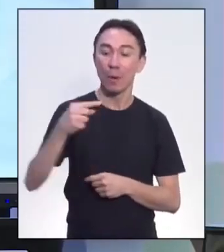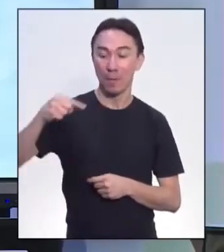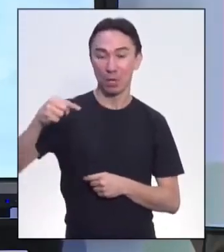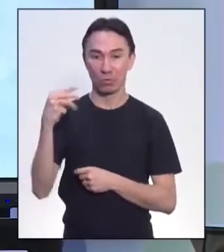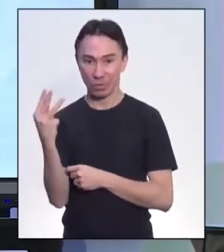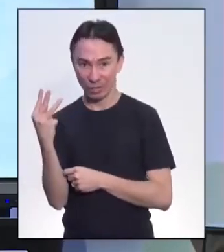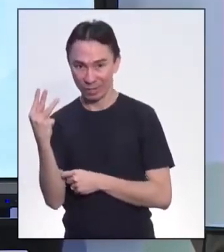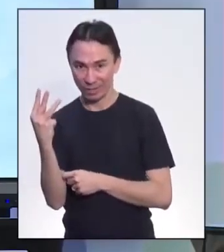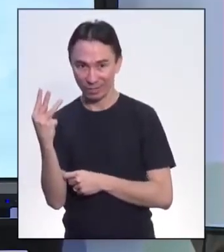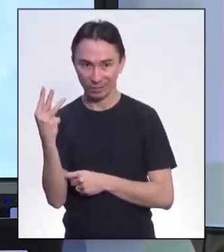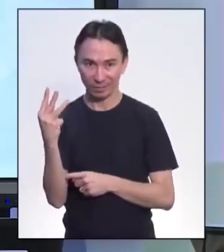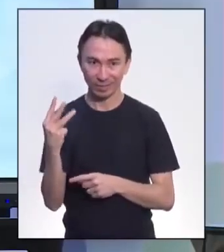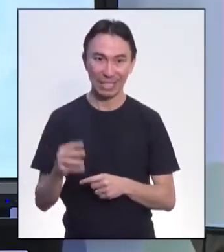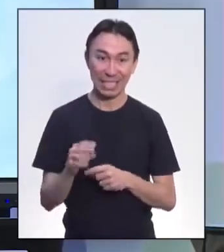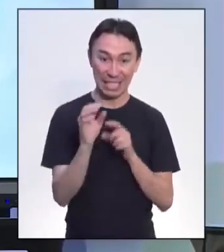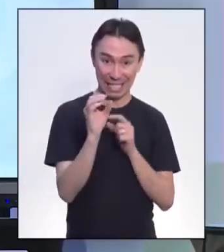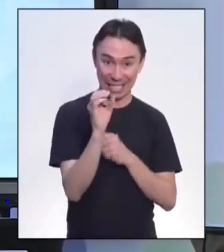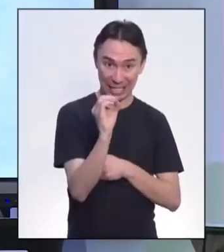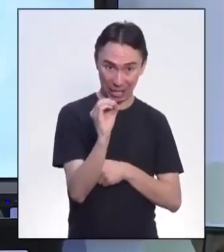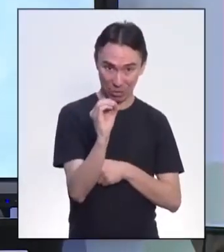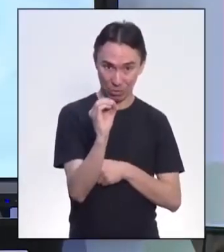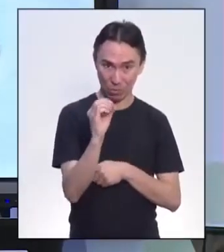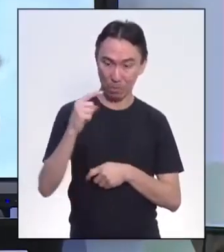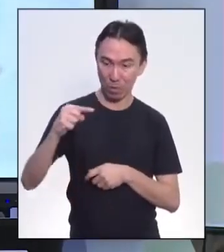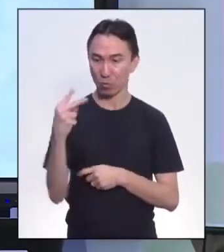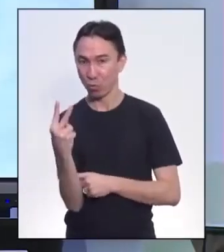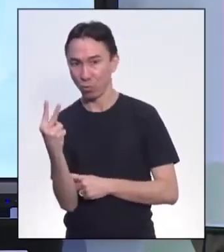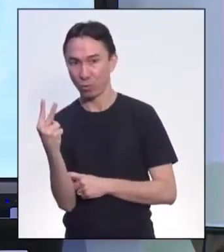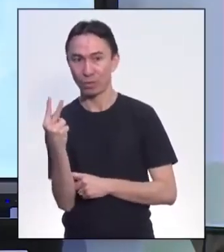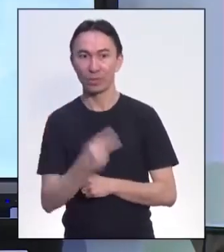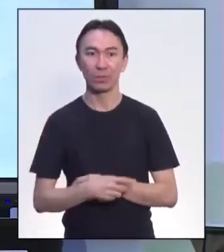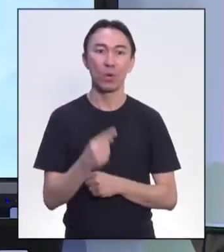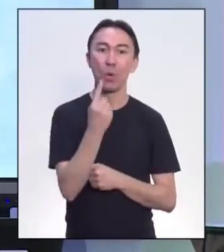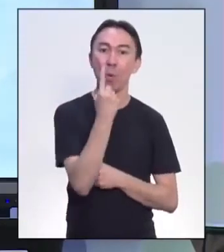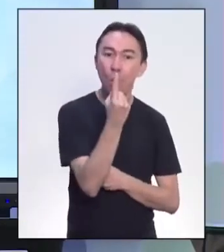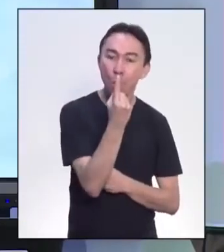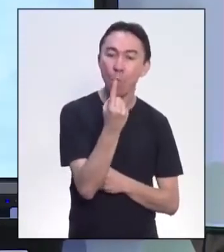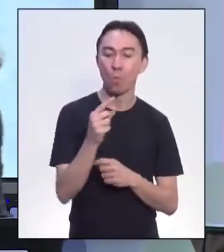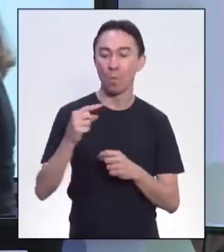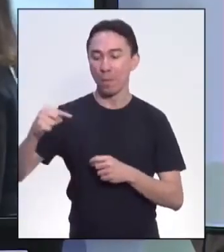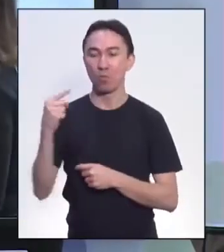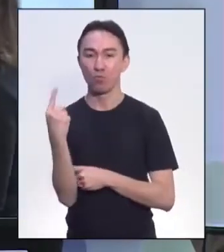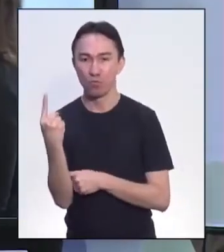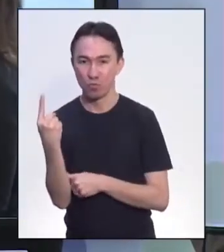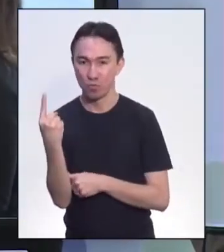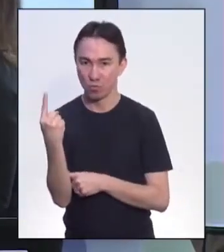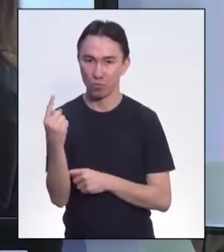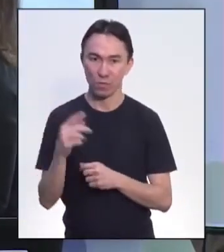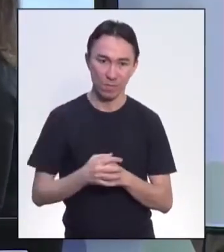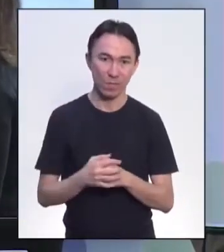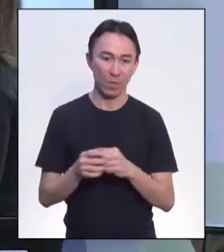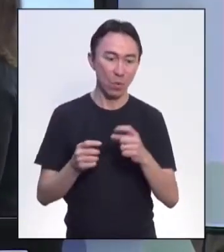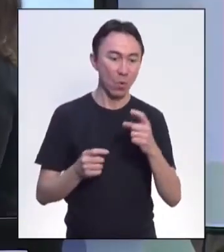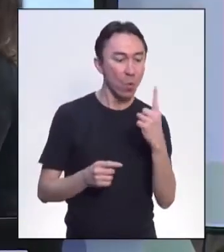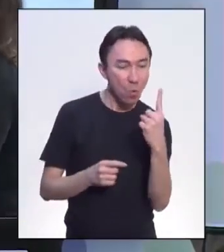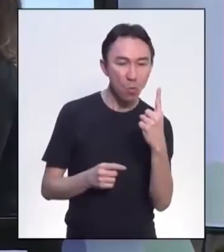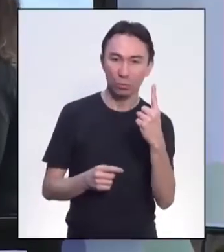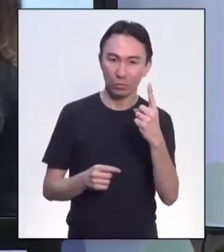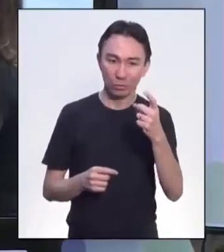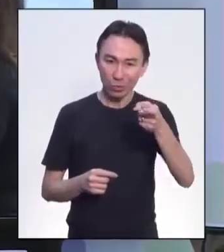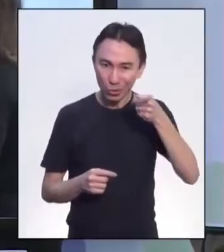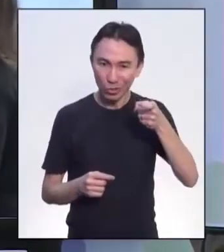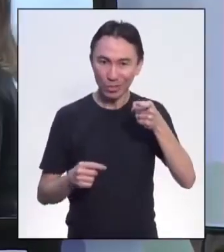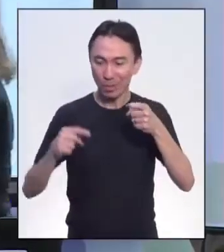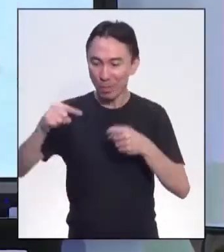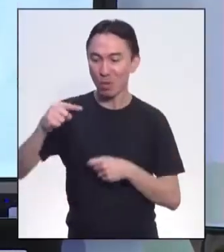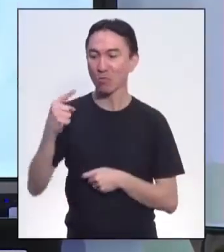em cima do eixo Y no -2, 1 com -1, 1 do X, -1 do Y, sempre o